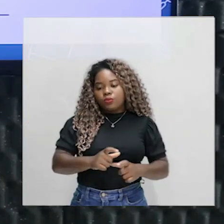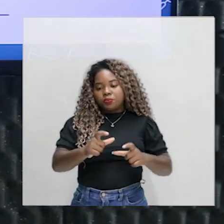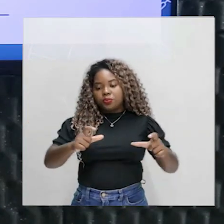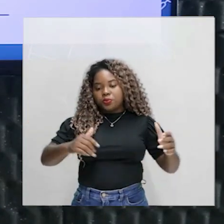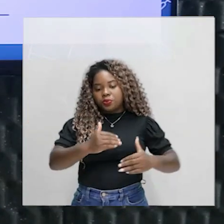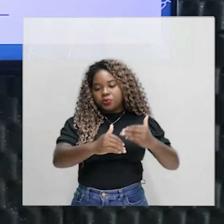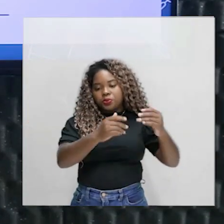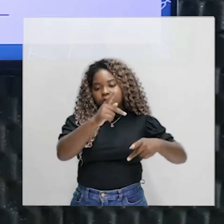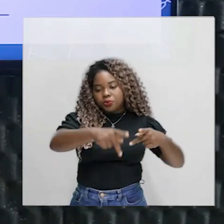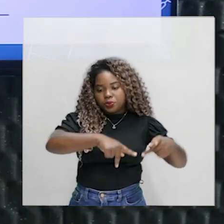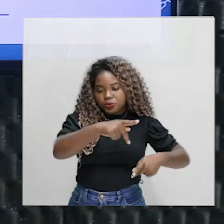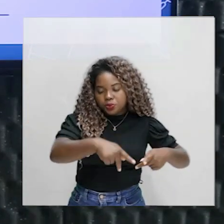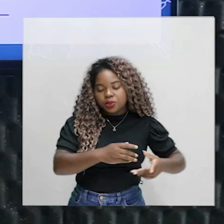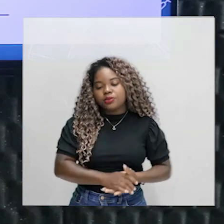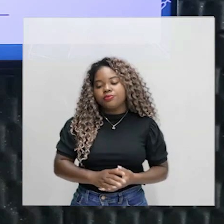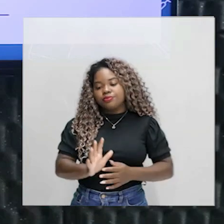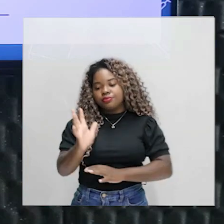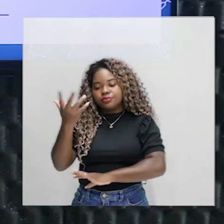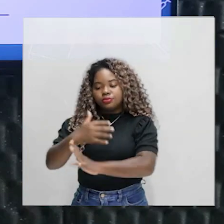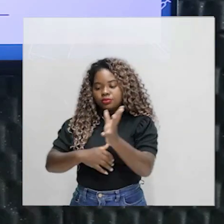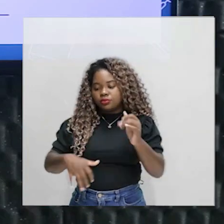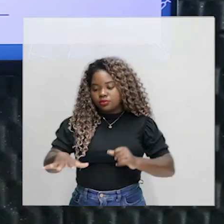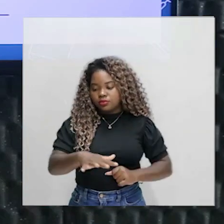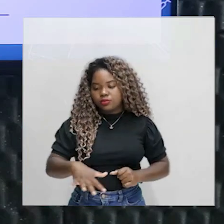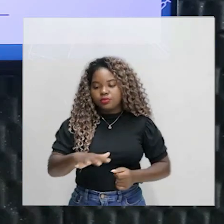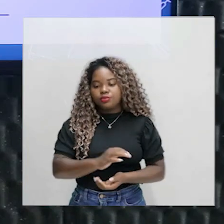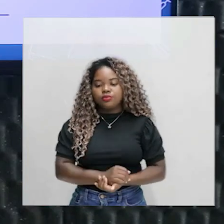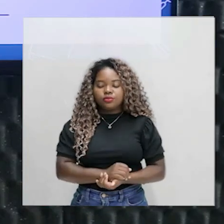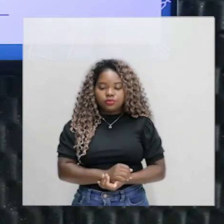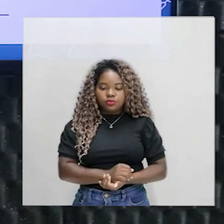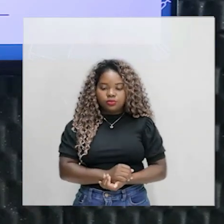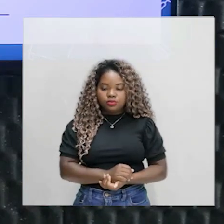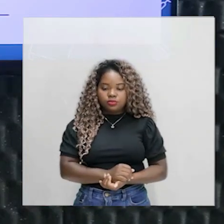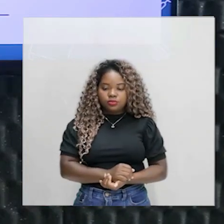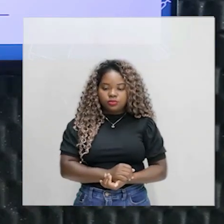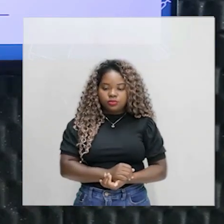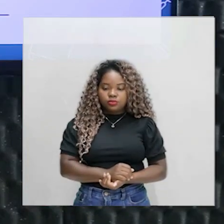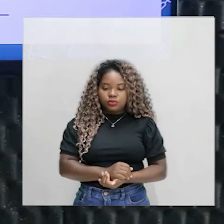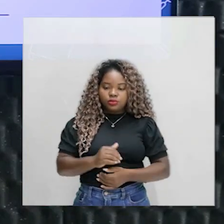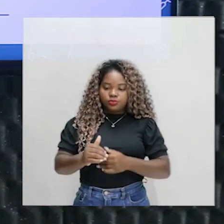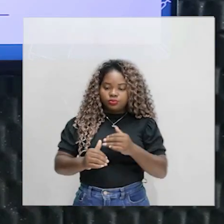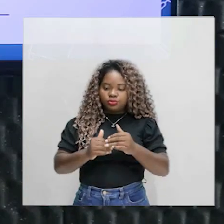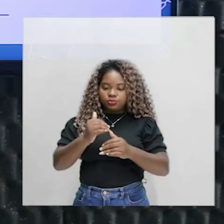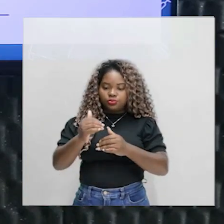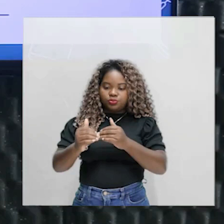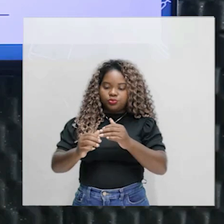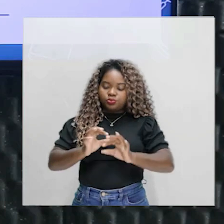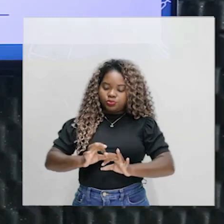tá o crescimento do número de indivíduos na natureza de uma determinada população ó ele cresce tá